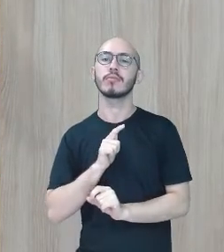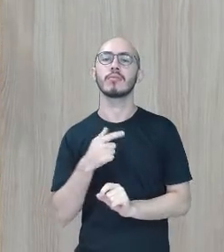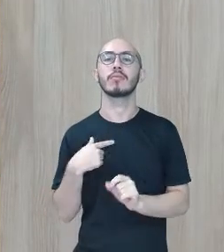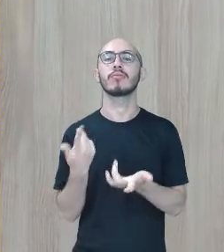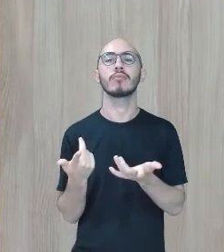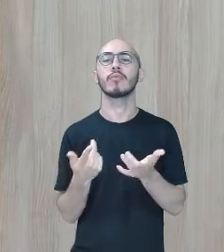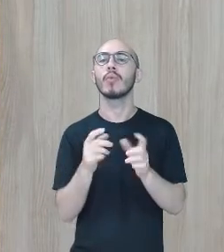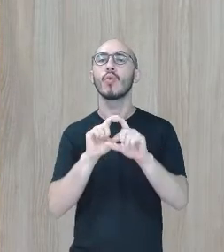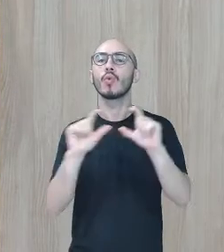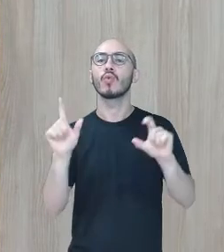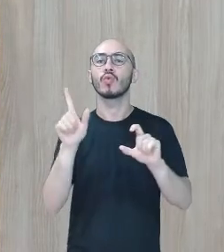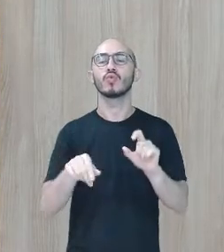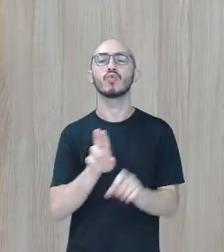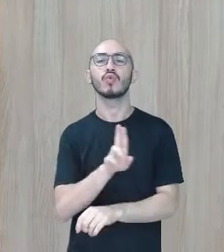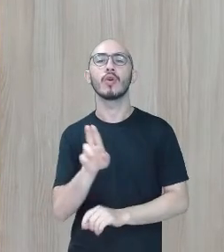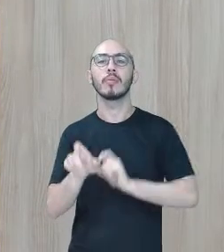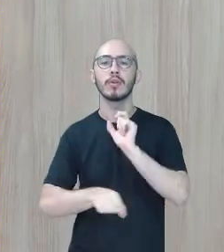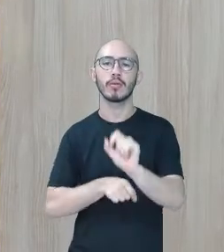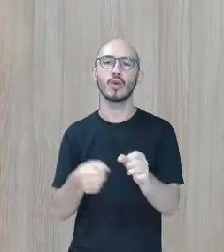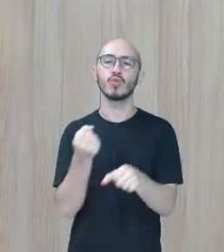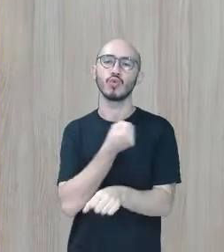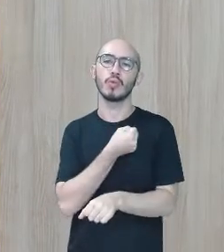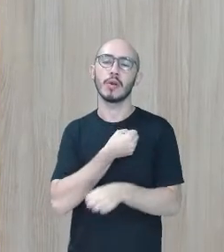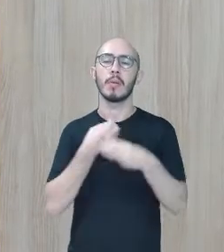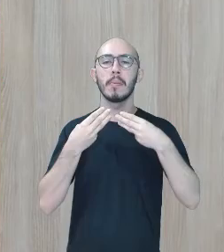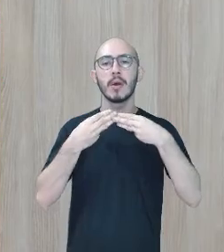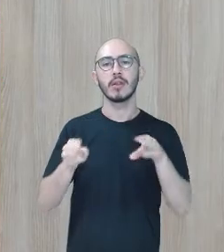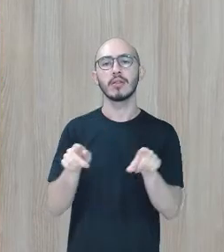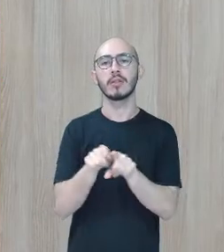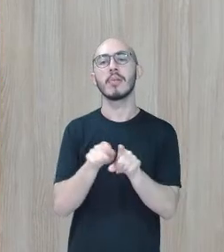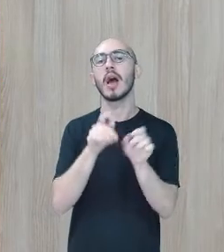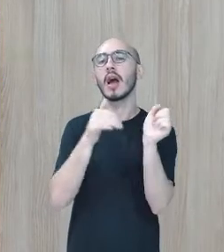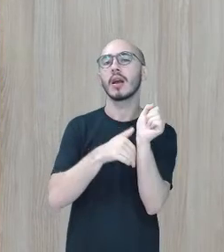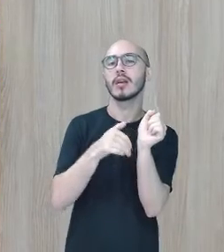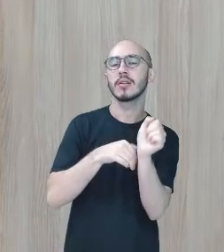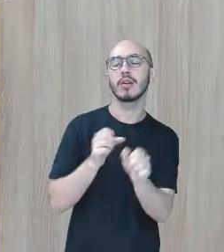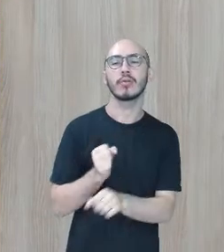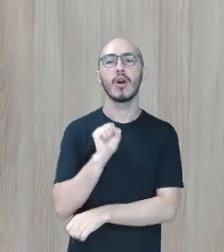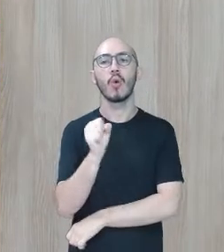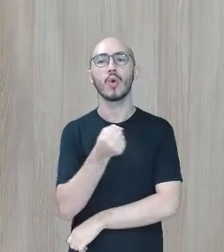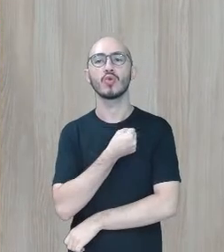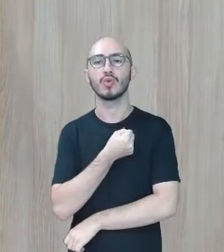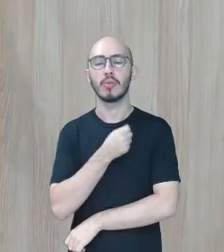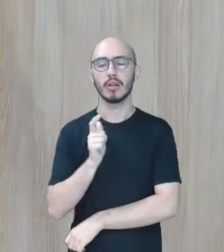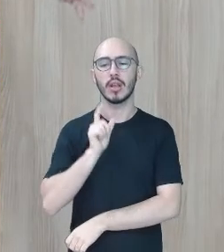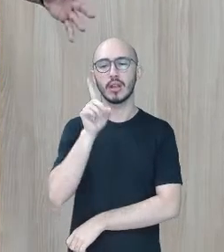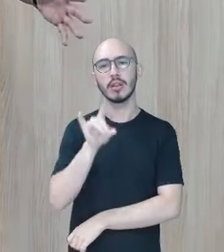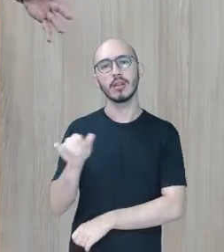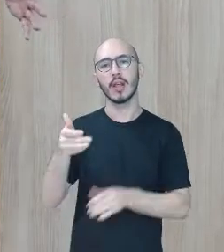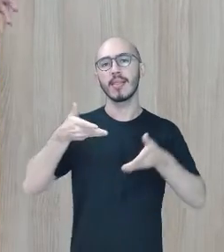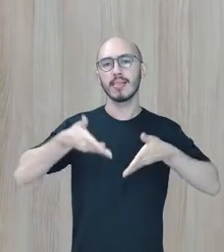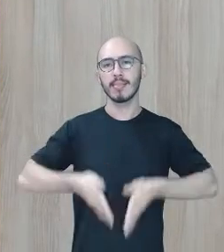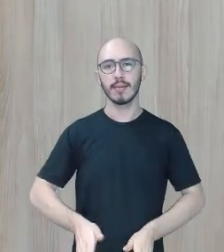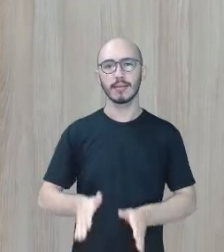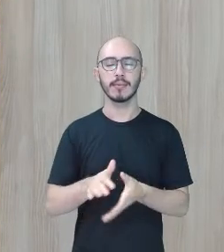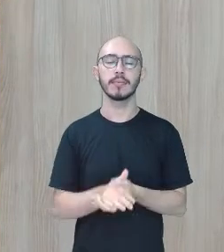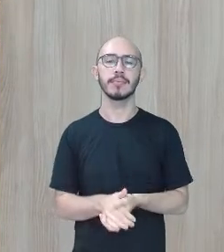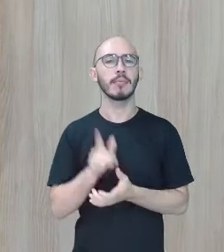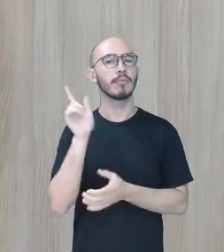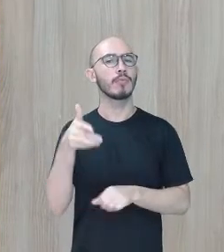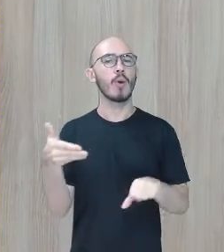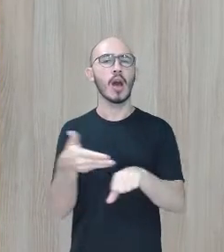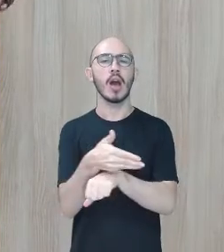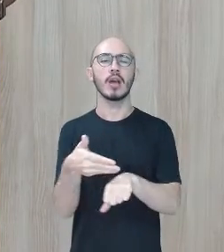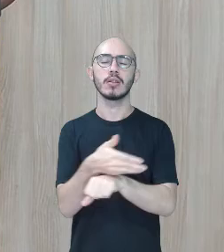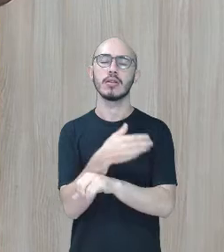a tua senha. O login é a tua matrícula, a senha são os 8 dígitos do dia do teu nascimento. Então você vai ter acesso